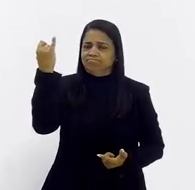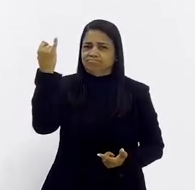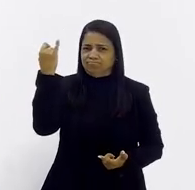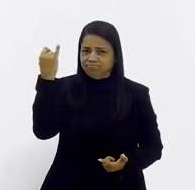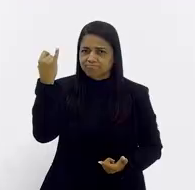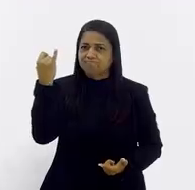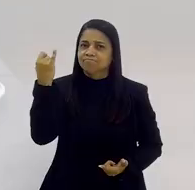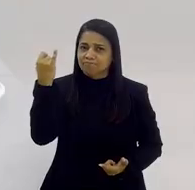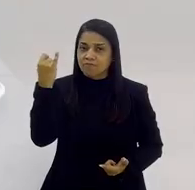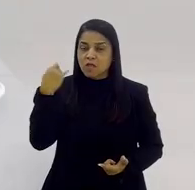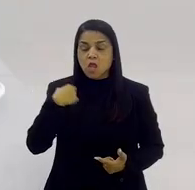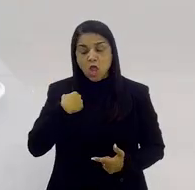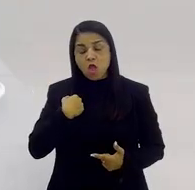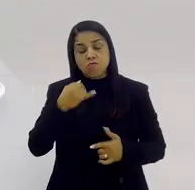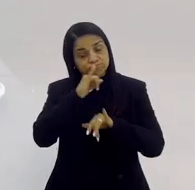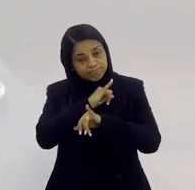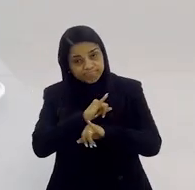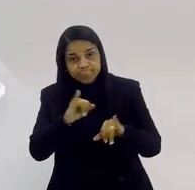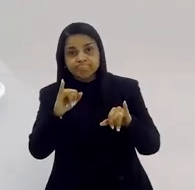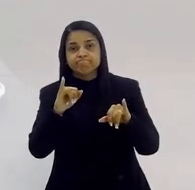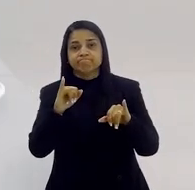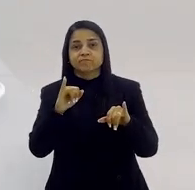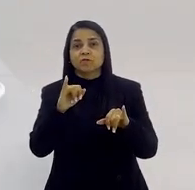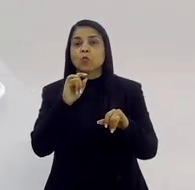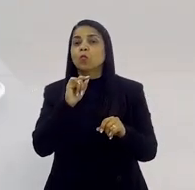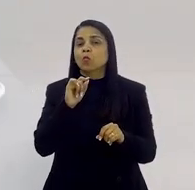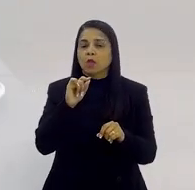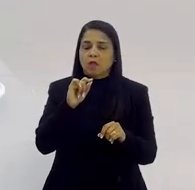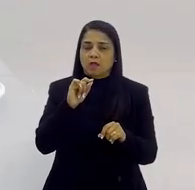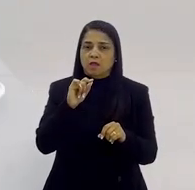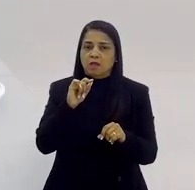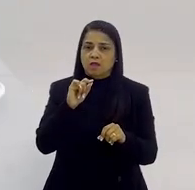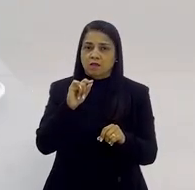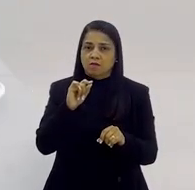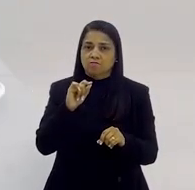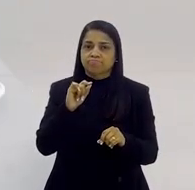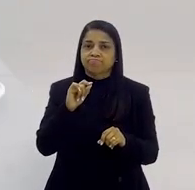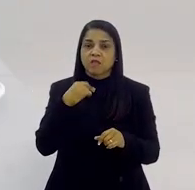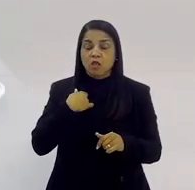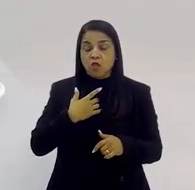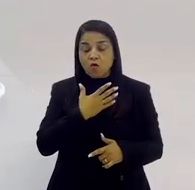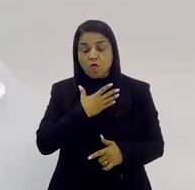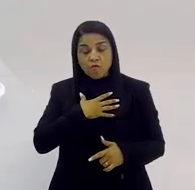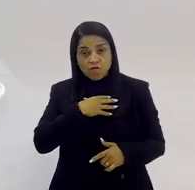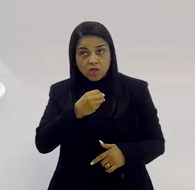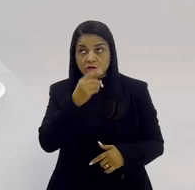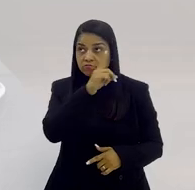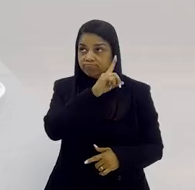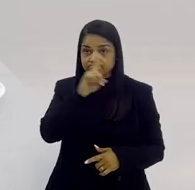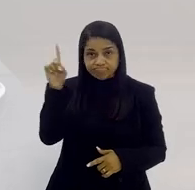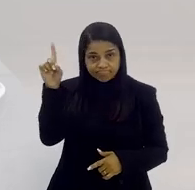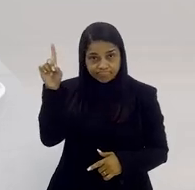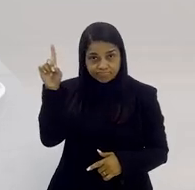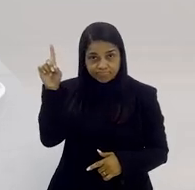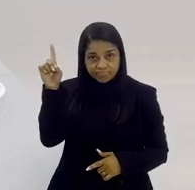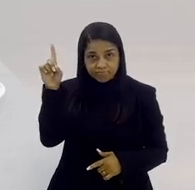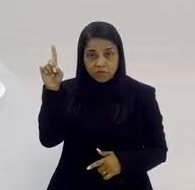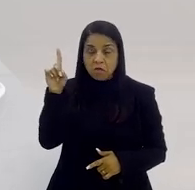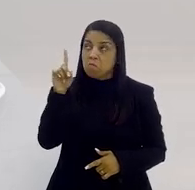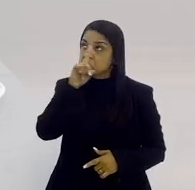da gente desenvolver porque eu costumo dizer assim é que eu sou filha de meu pai